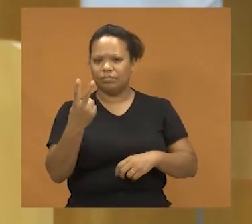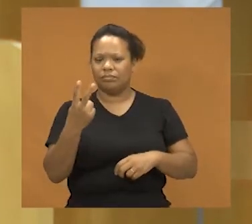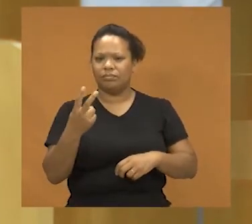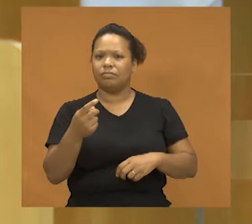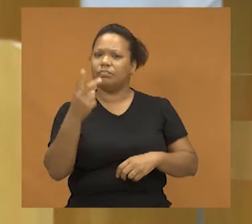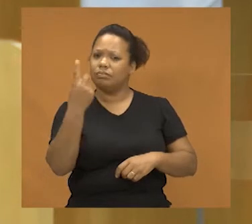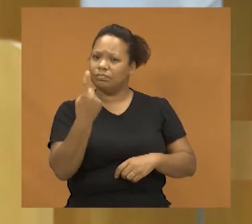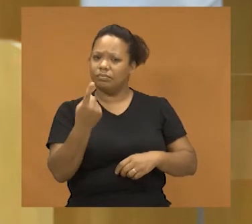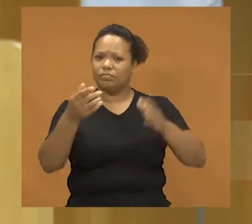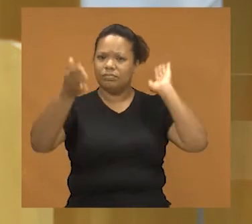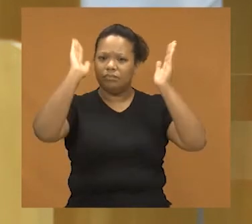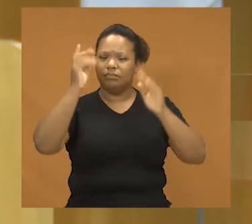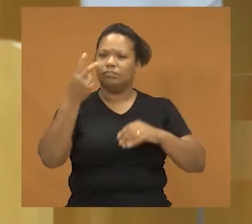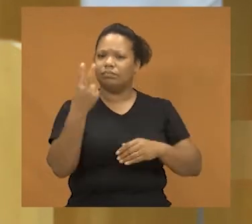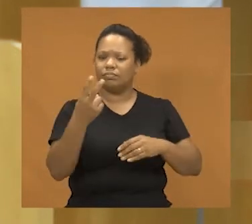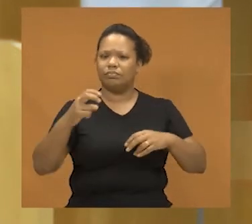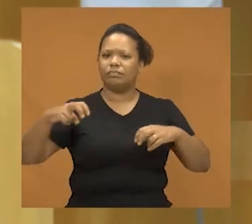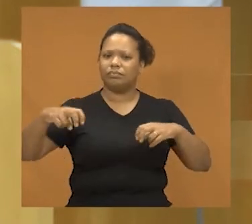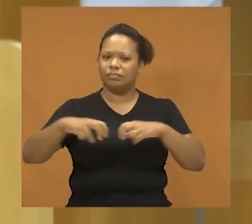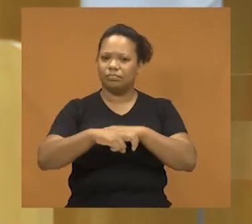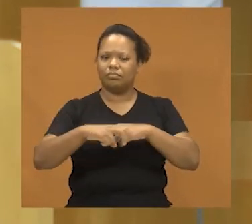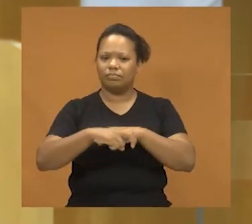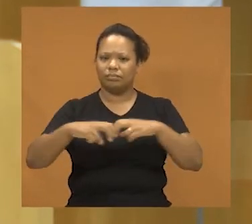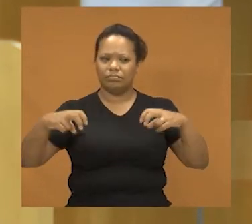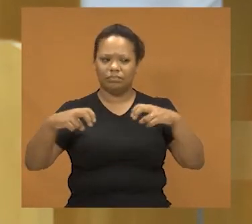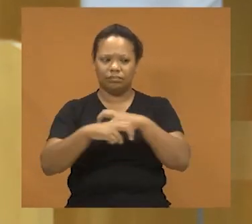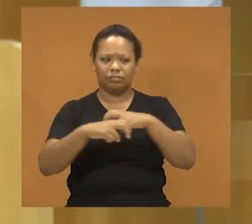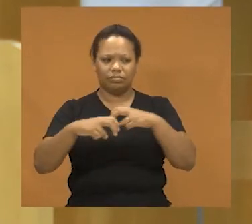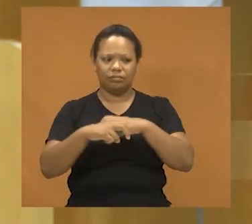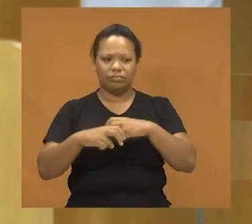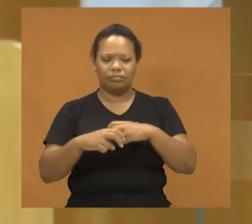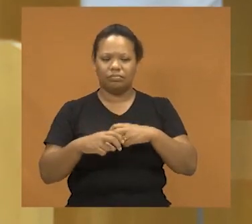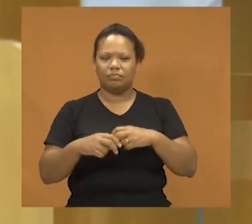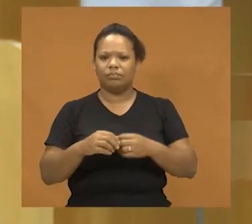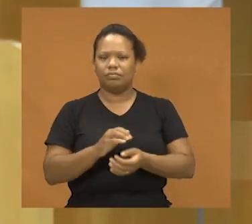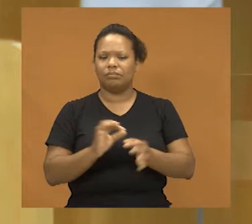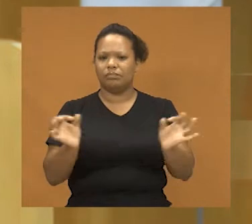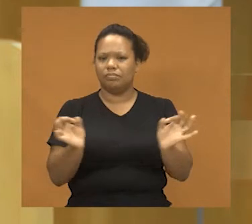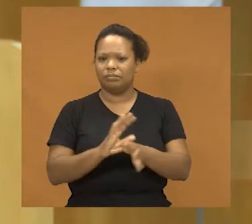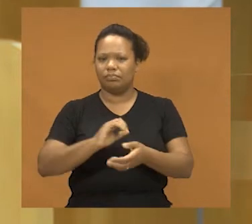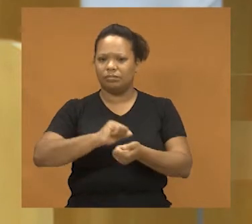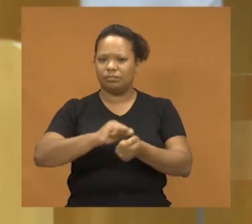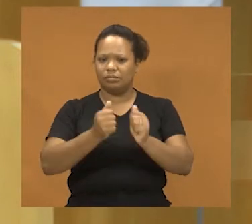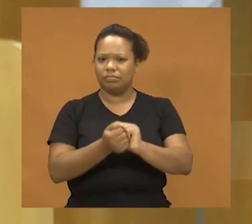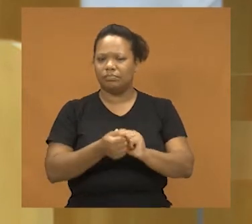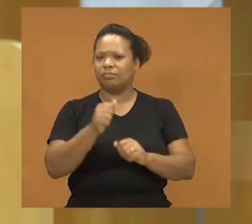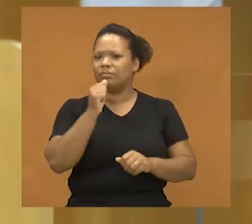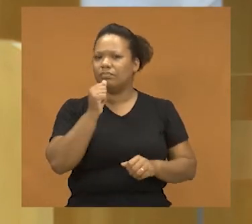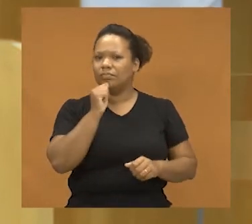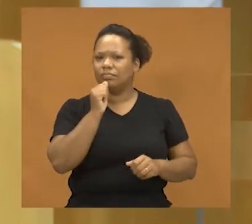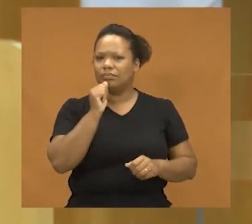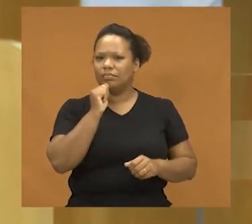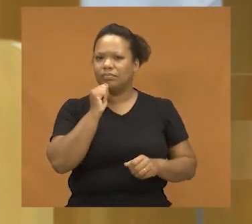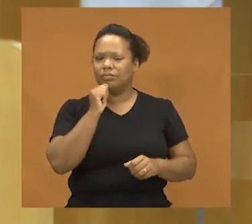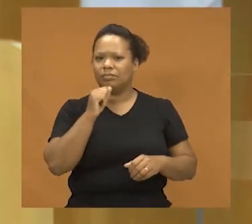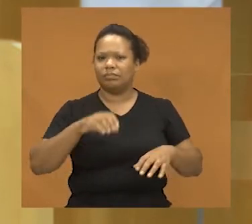caminhão e um carro, em qualquer ponto. Porque essas vias, elas não estão adequadas. Tá? Cada vez que a máquina